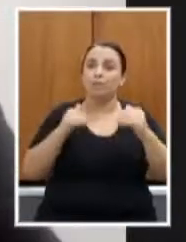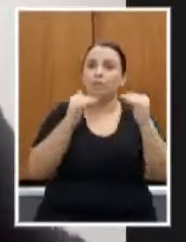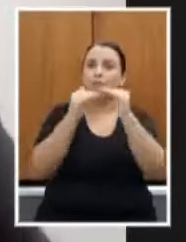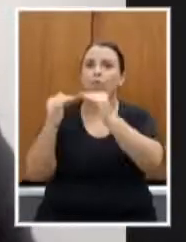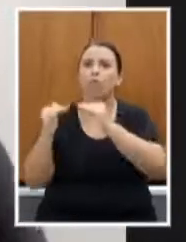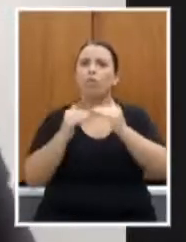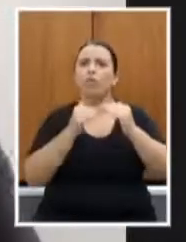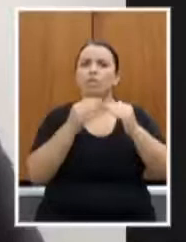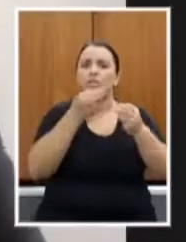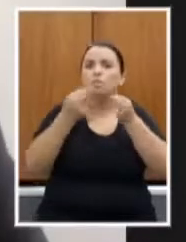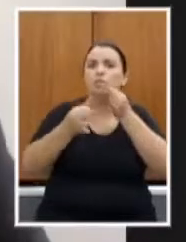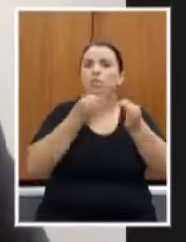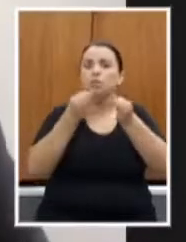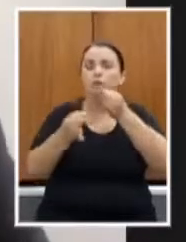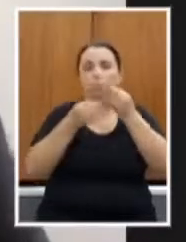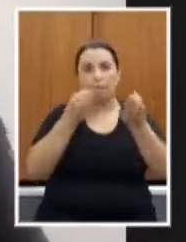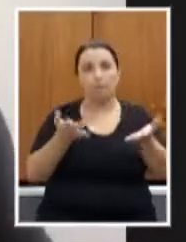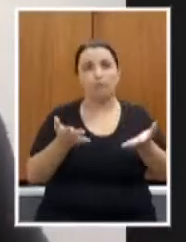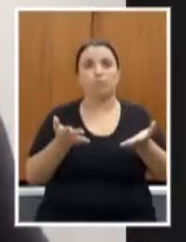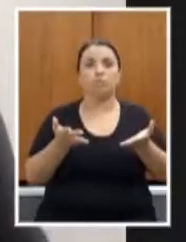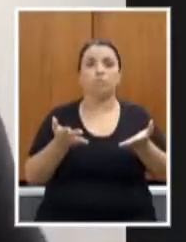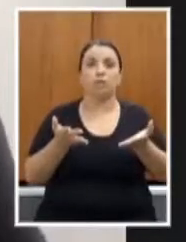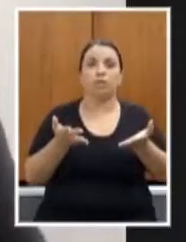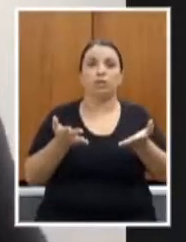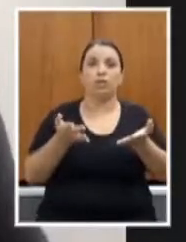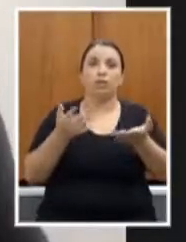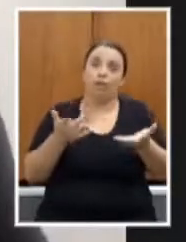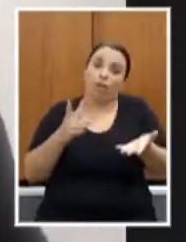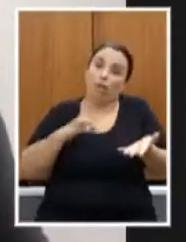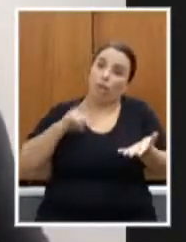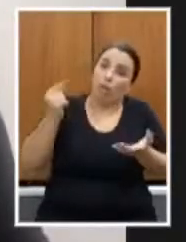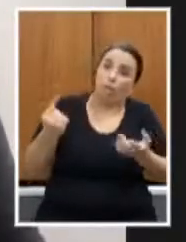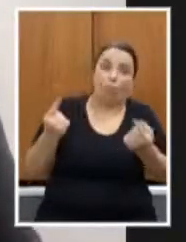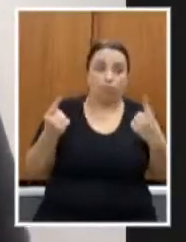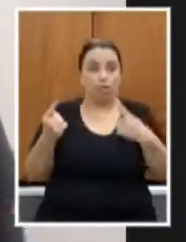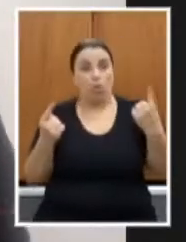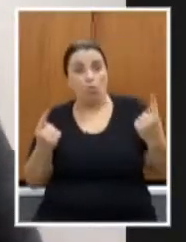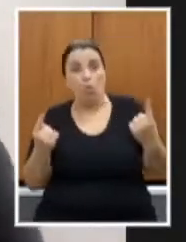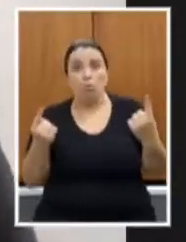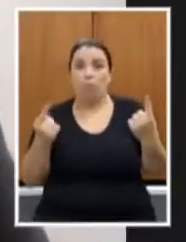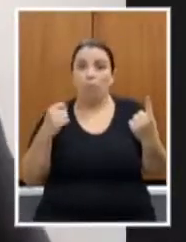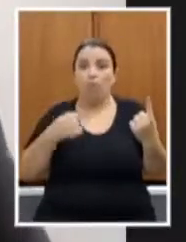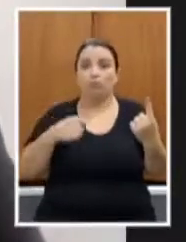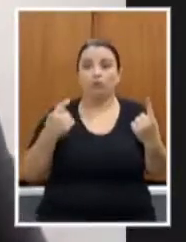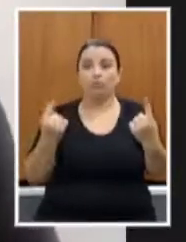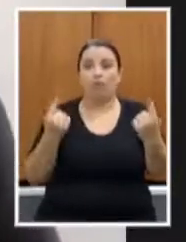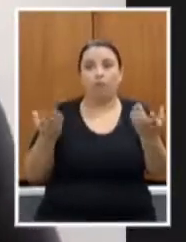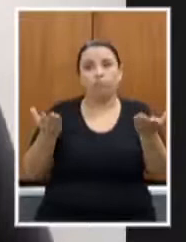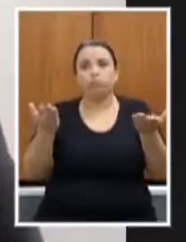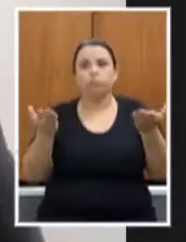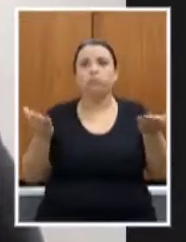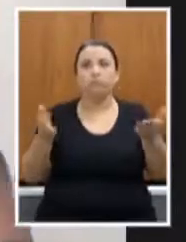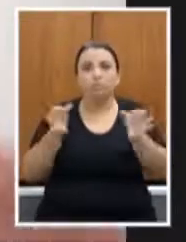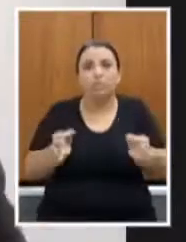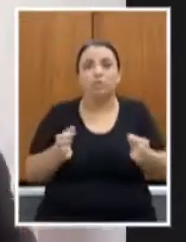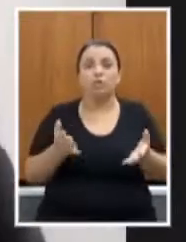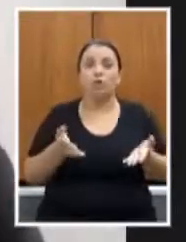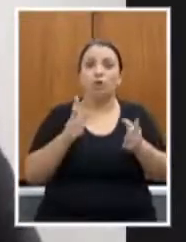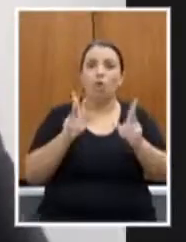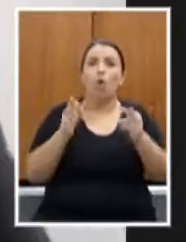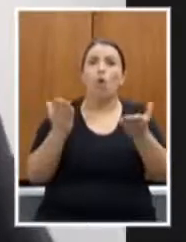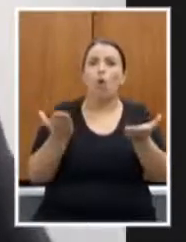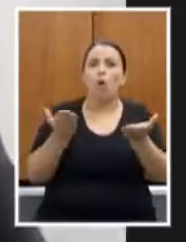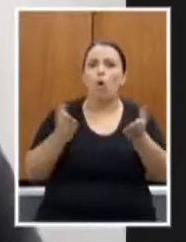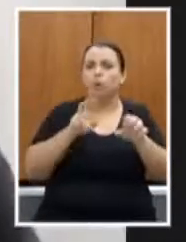argumentos. Pau que dá em Chico, dá em Francisco. Isso, né? Como a gente tem coerência, igual hoje na votação